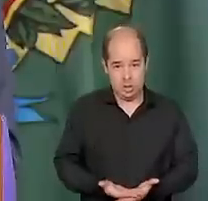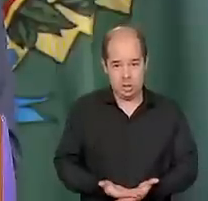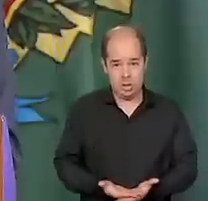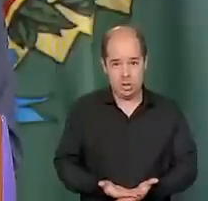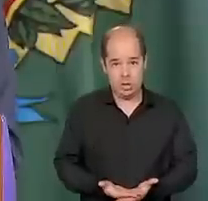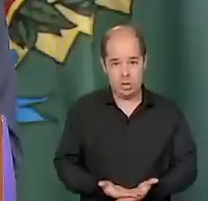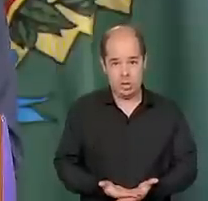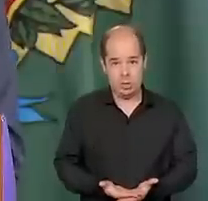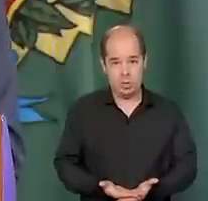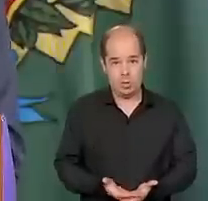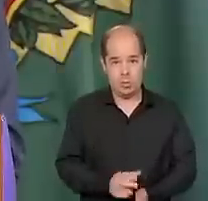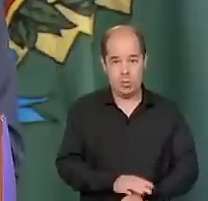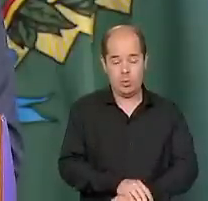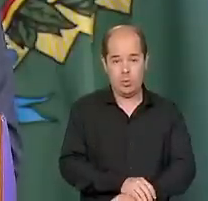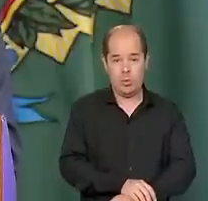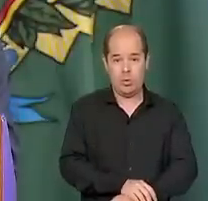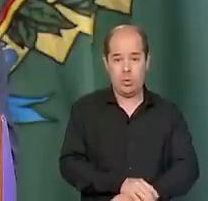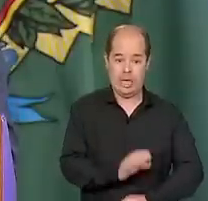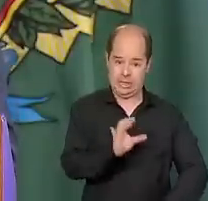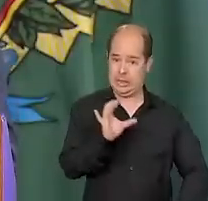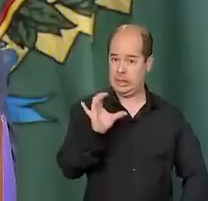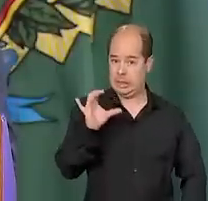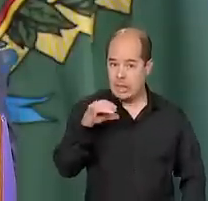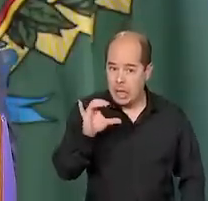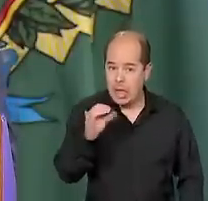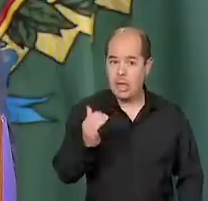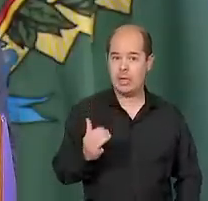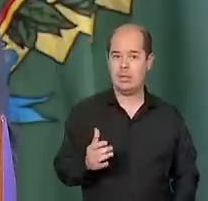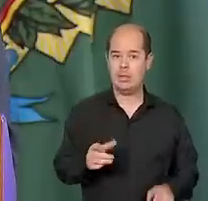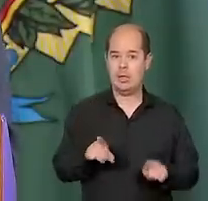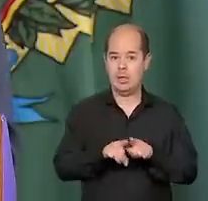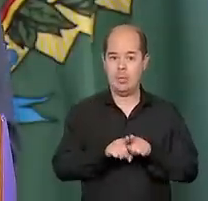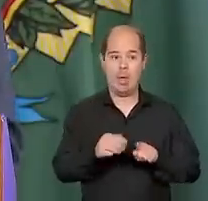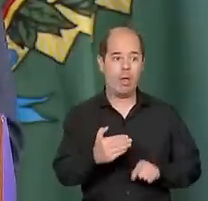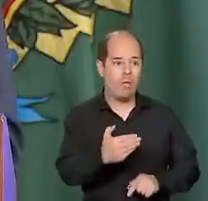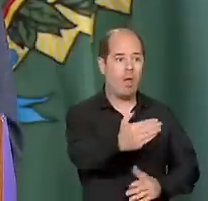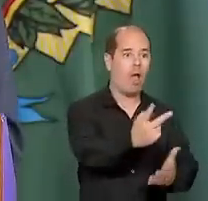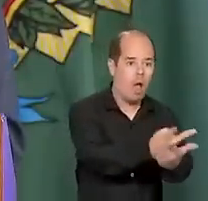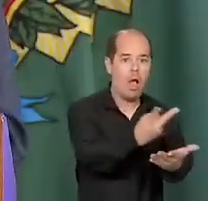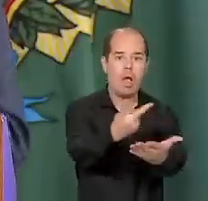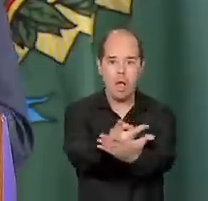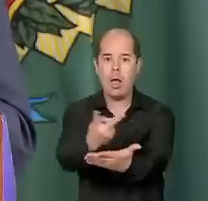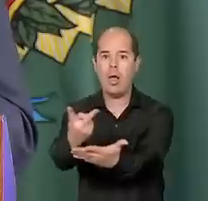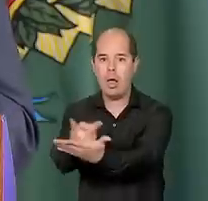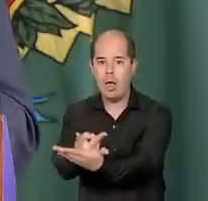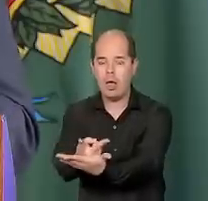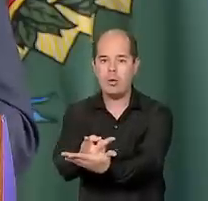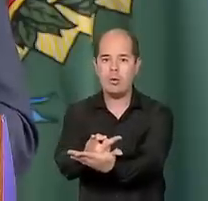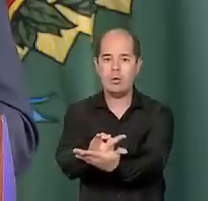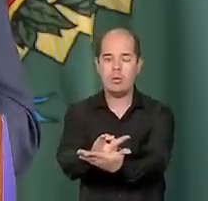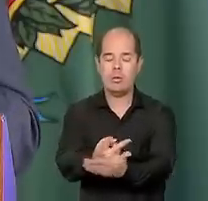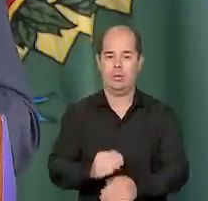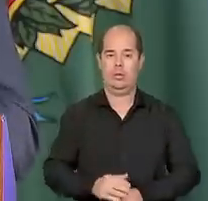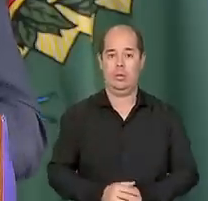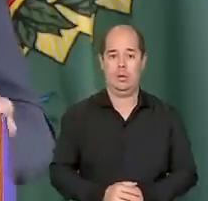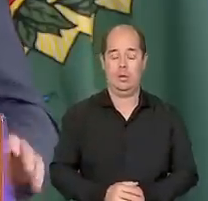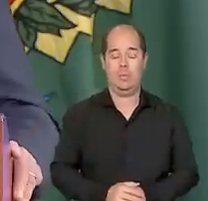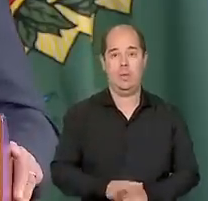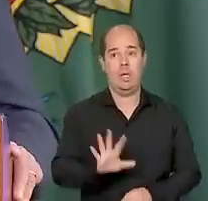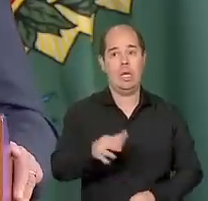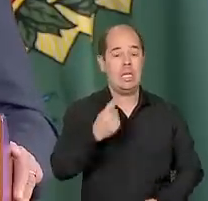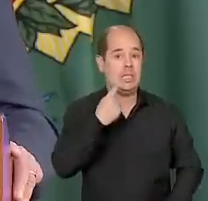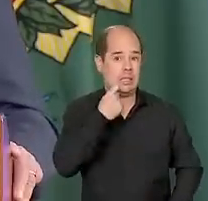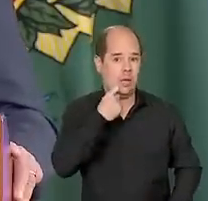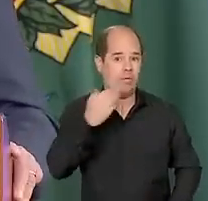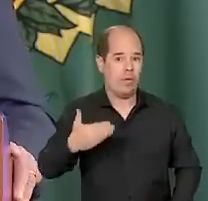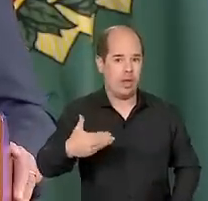no destino e acredito muito na ciência, eu inclusive vou fazer uma operação do fêmur